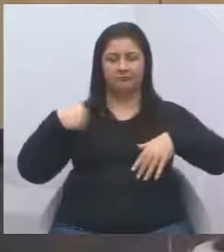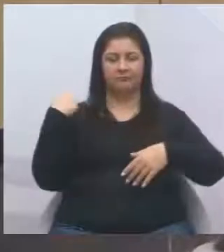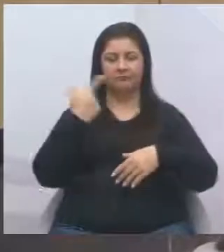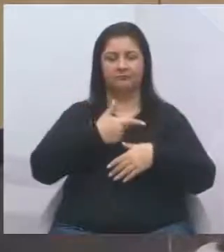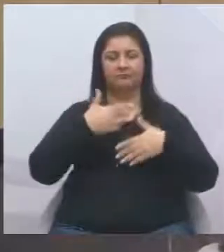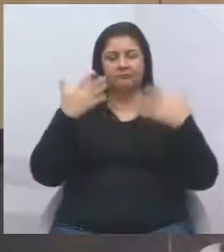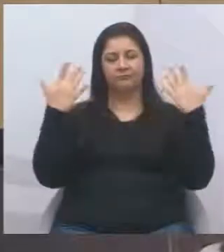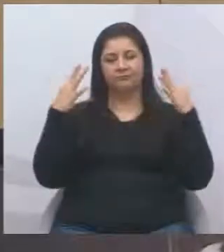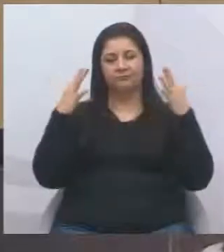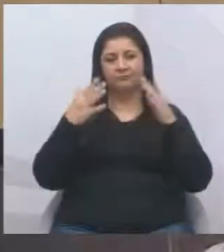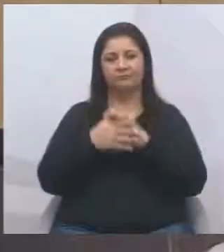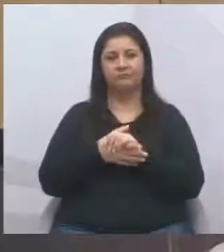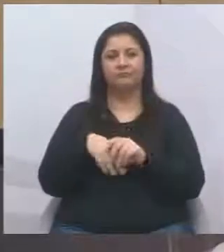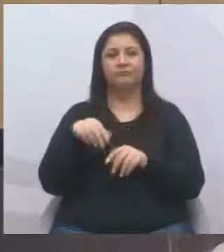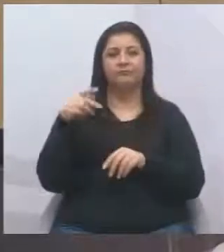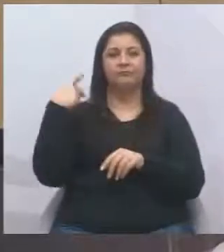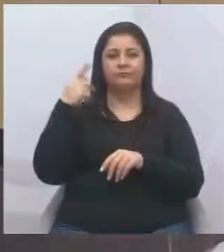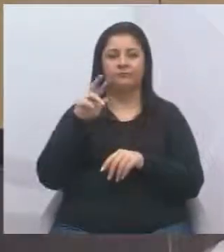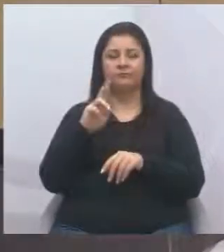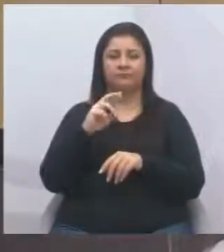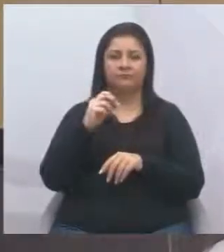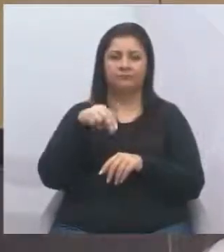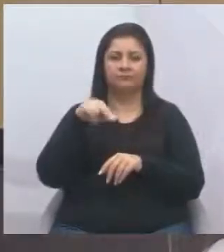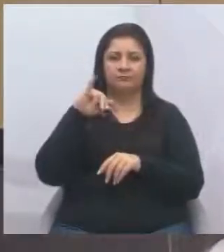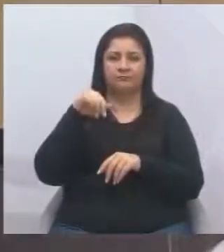manifestação. Vereador Roninha.